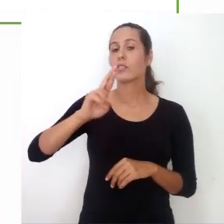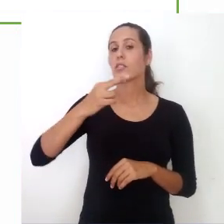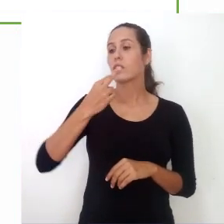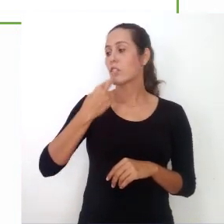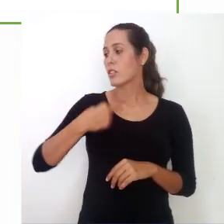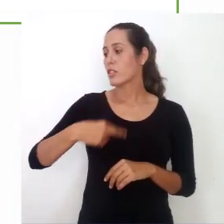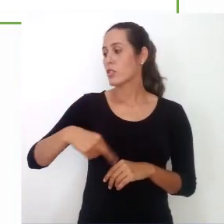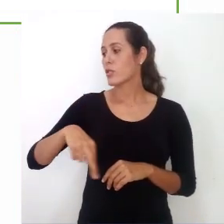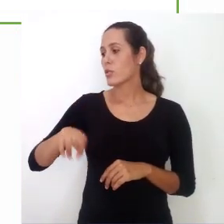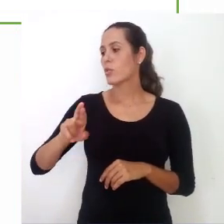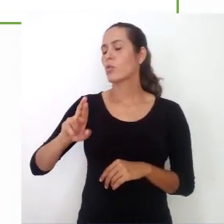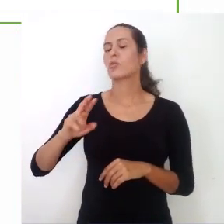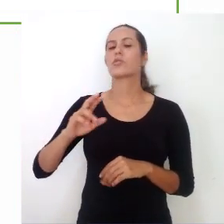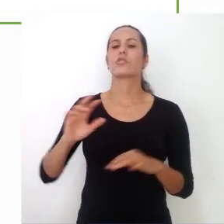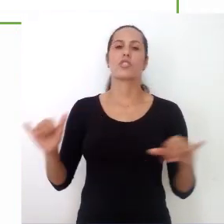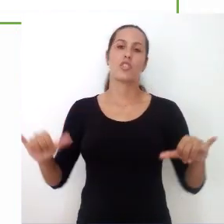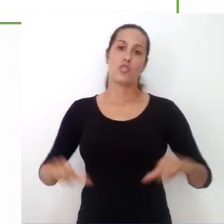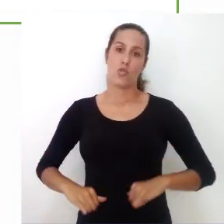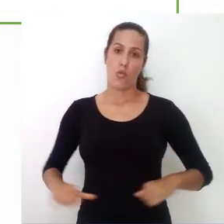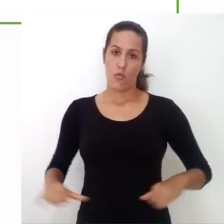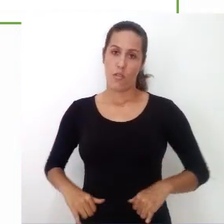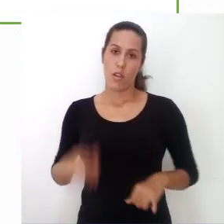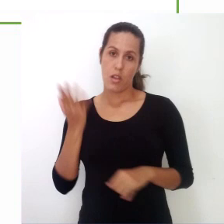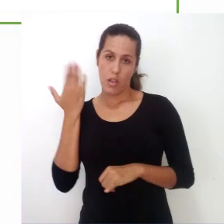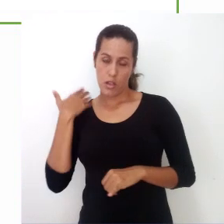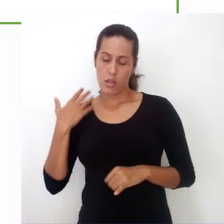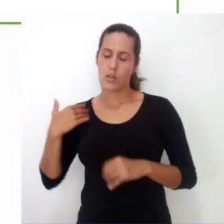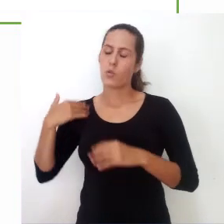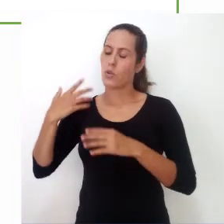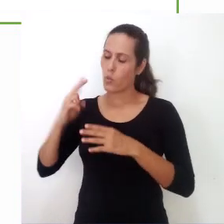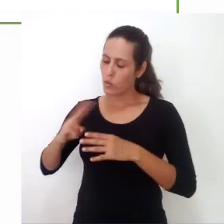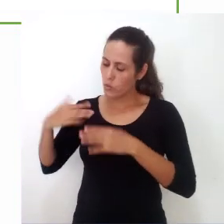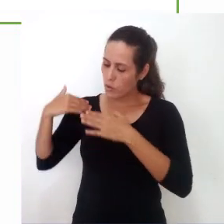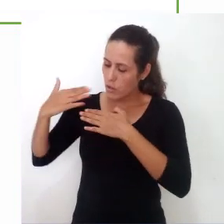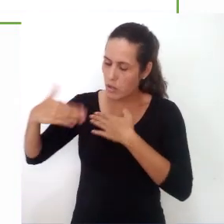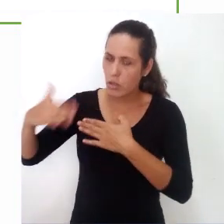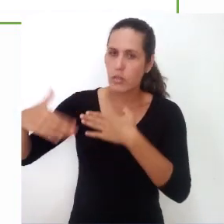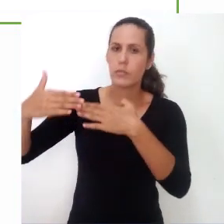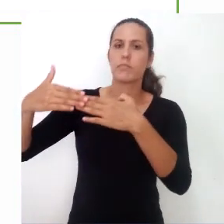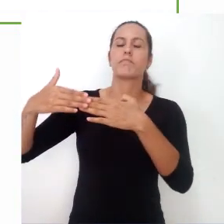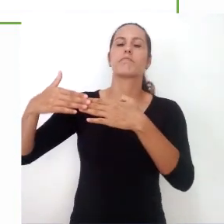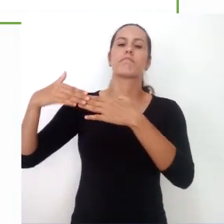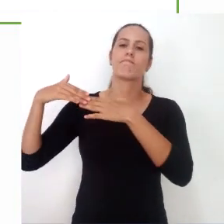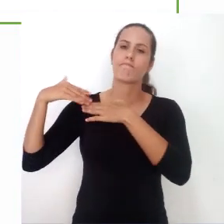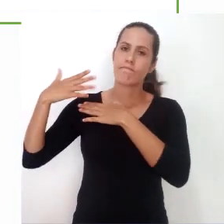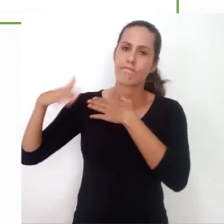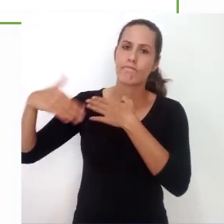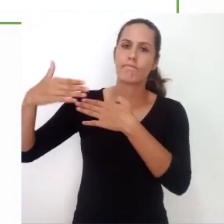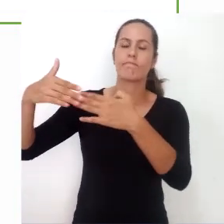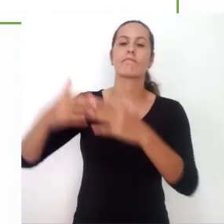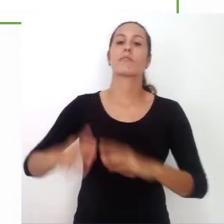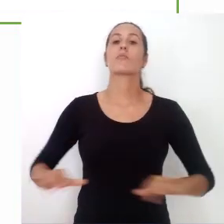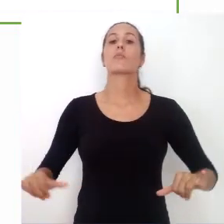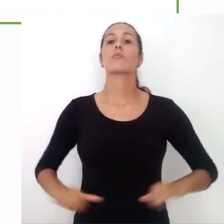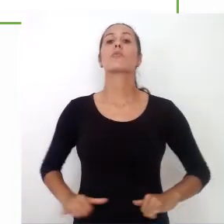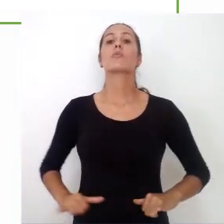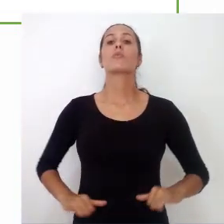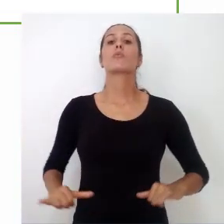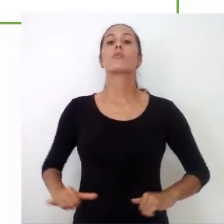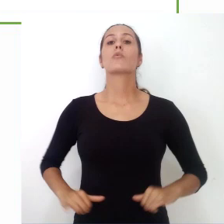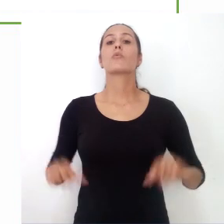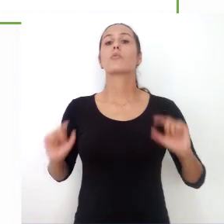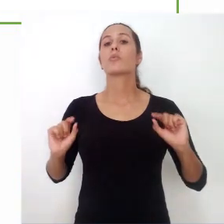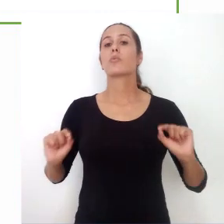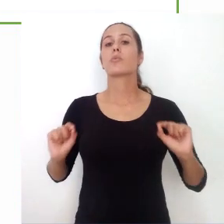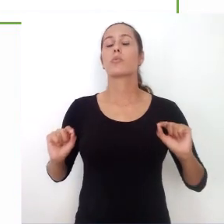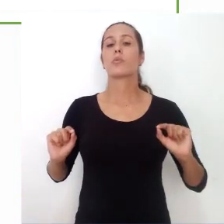certo? Nós temos religiões que sofreram e que sofrem, certo? Sofreram ou sofrem ao longo do